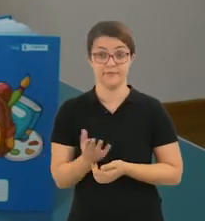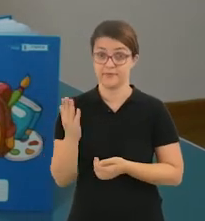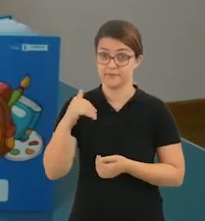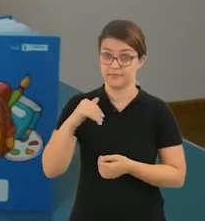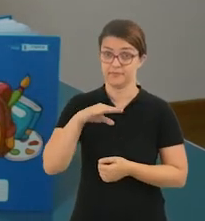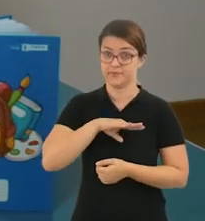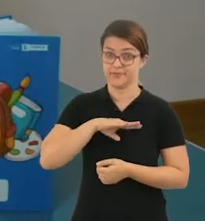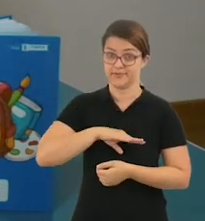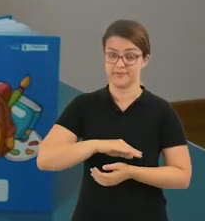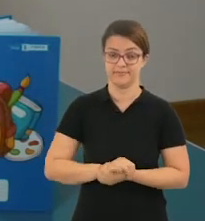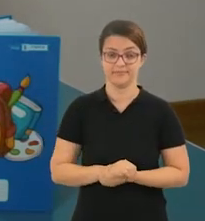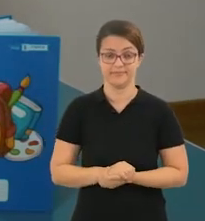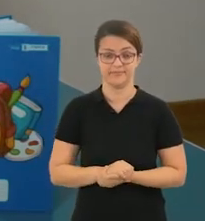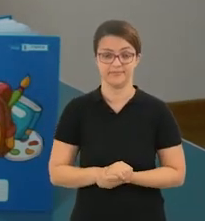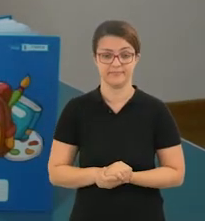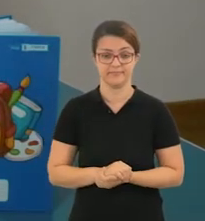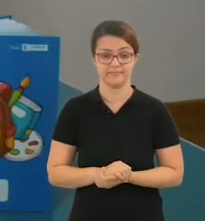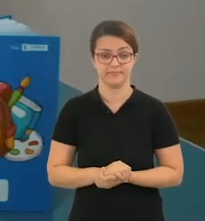Vamos à língua portuguesa?